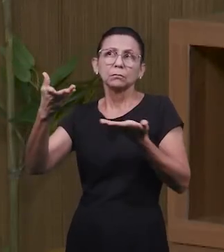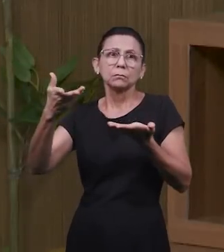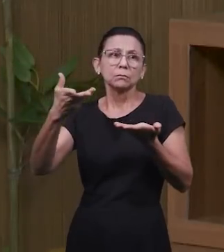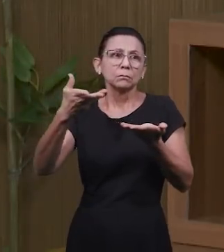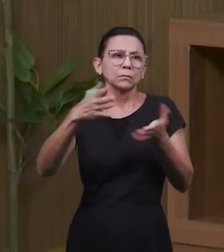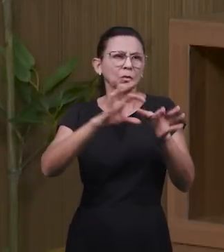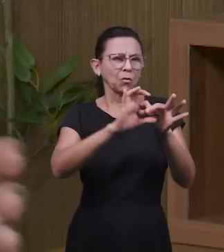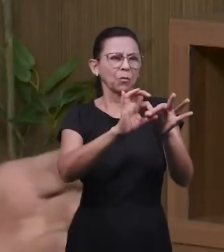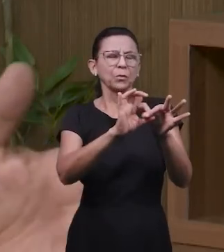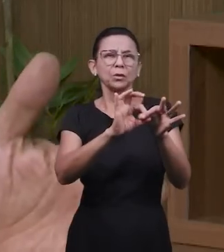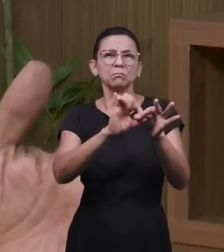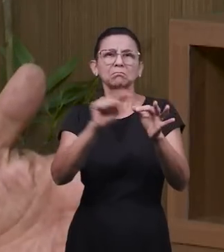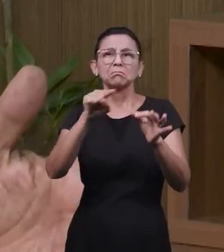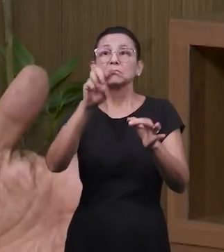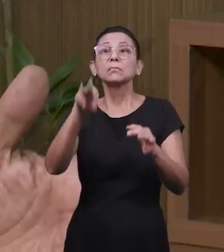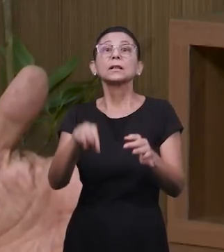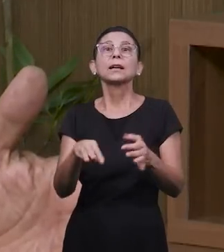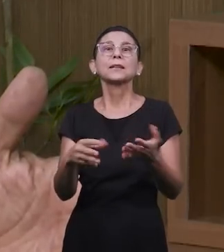é comunhão com quem?